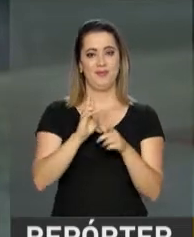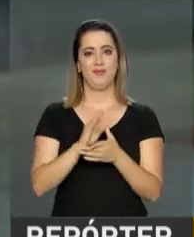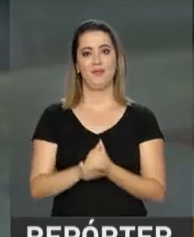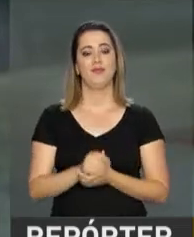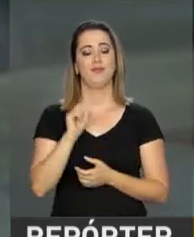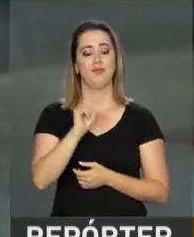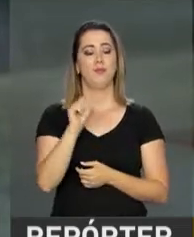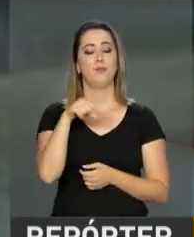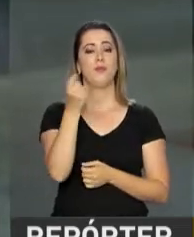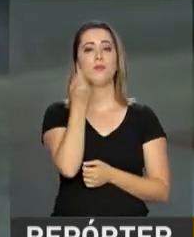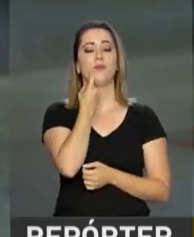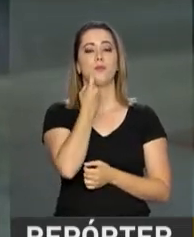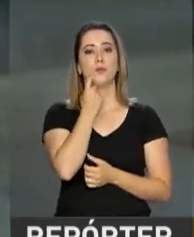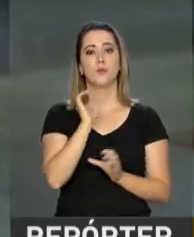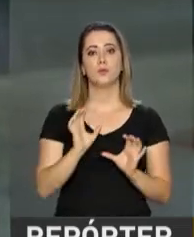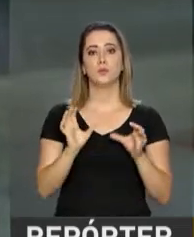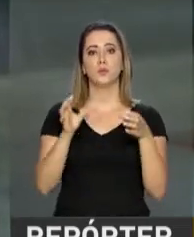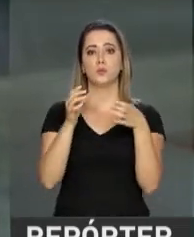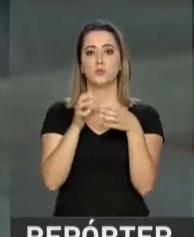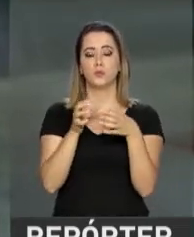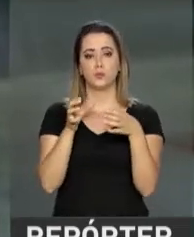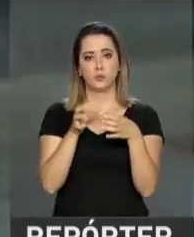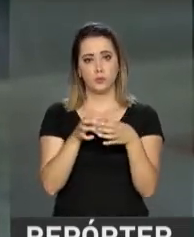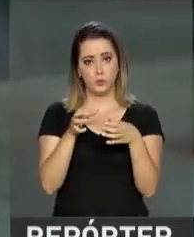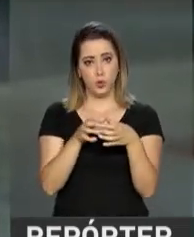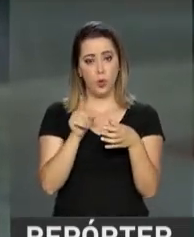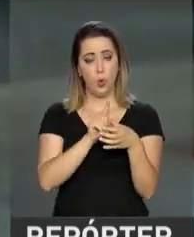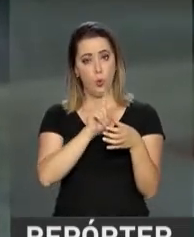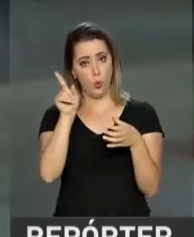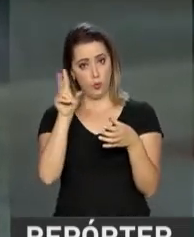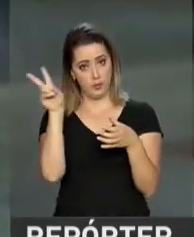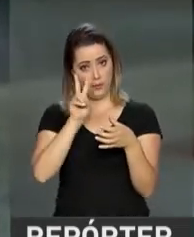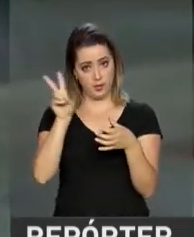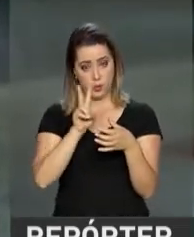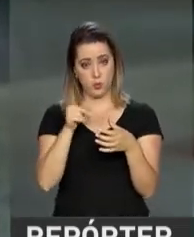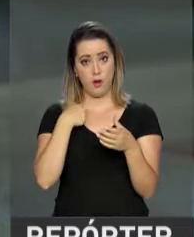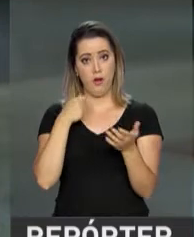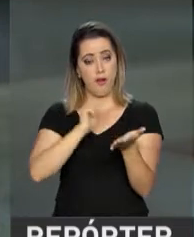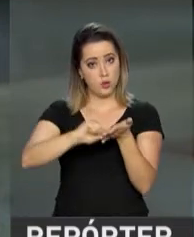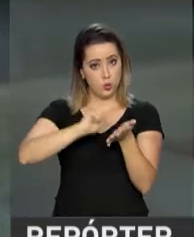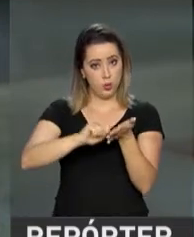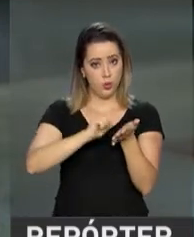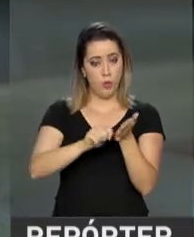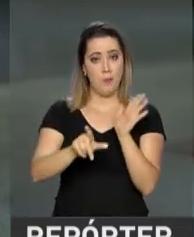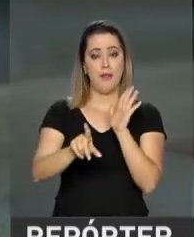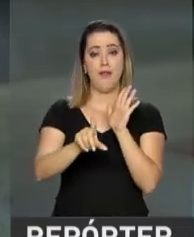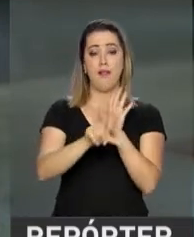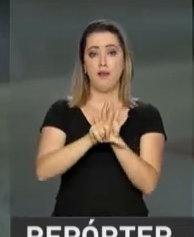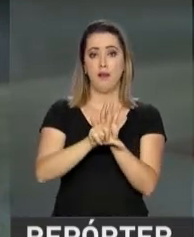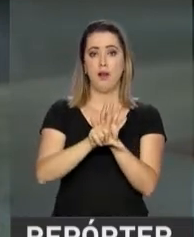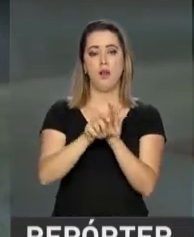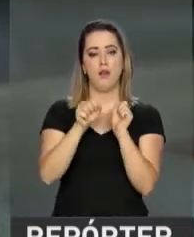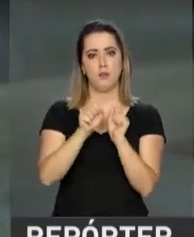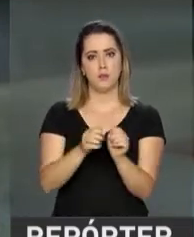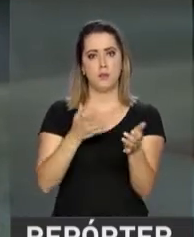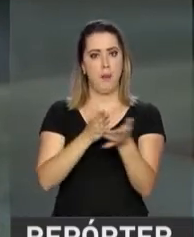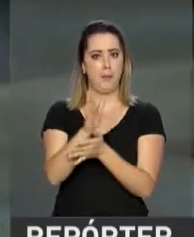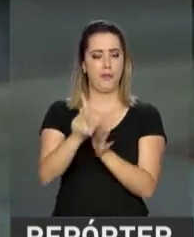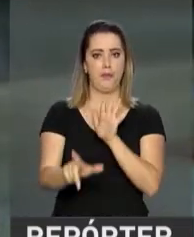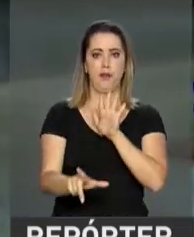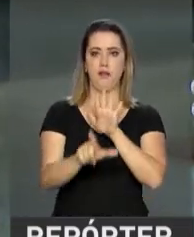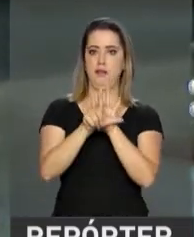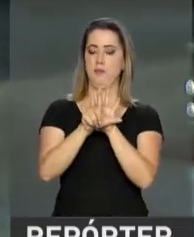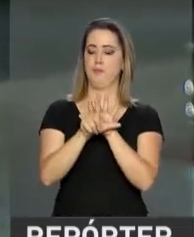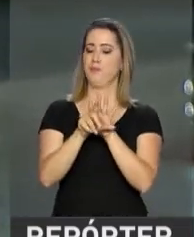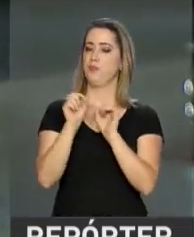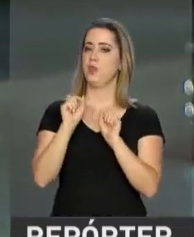nesta sexta feira a assembléia nacional constituinte venezuelana assinou um decreto que permite a ela aprovar leis na